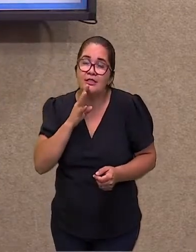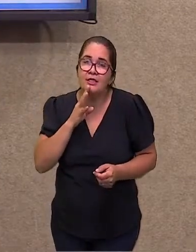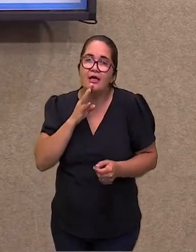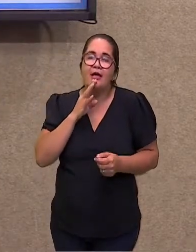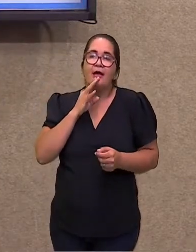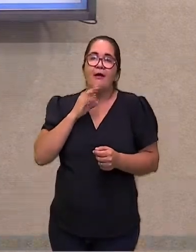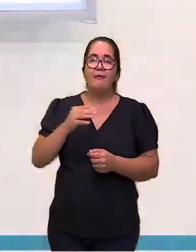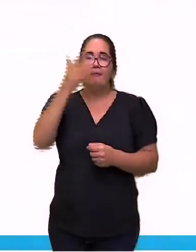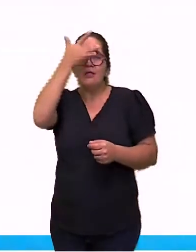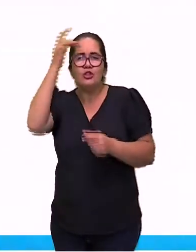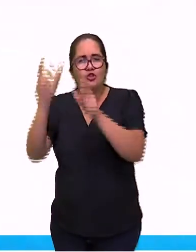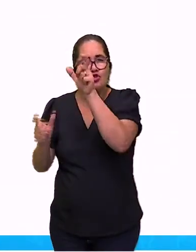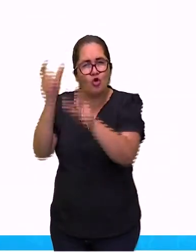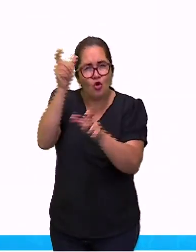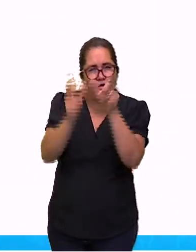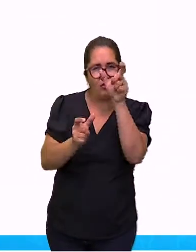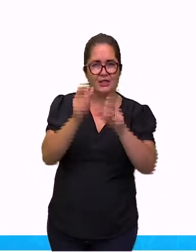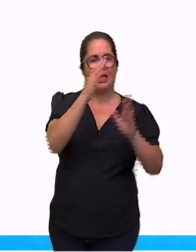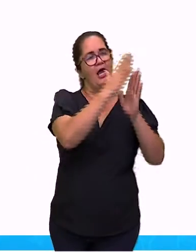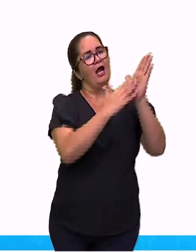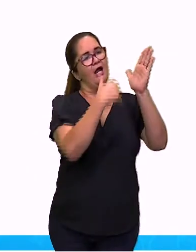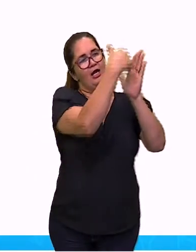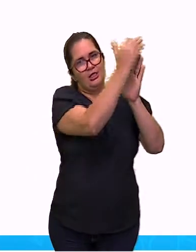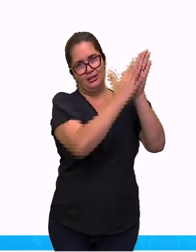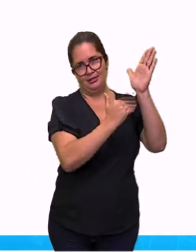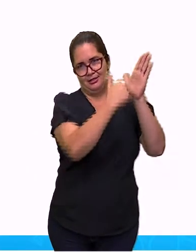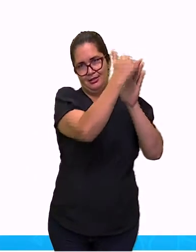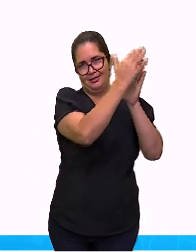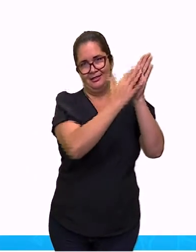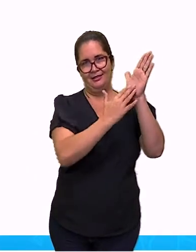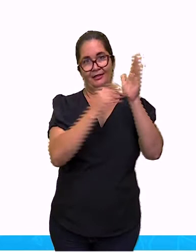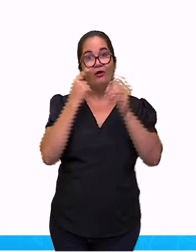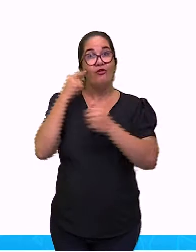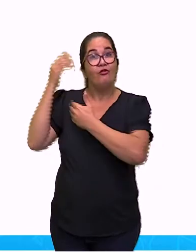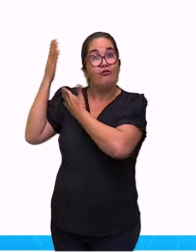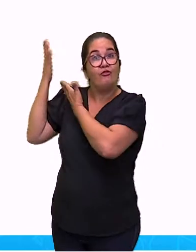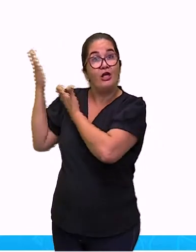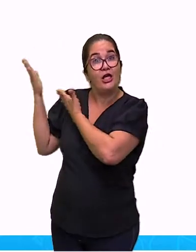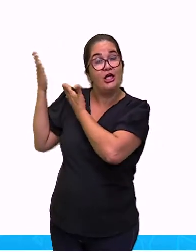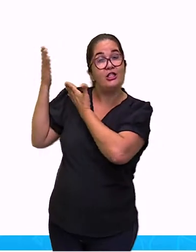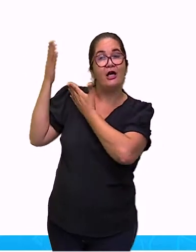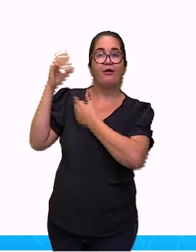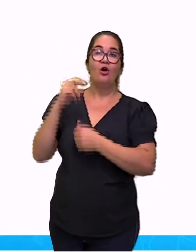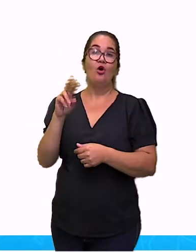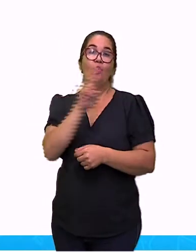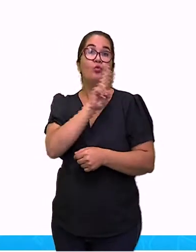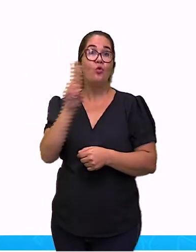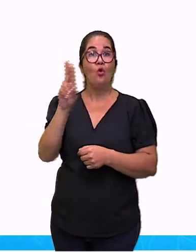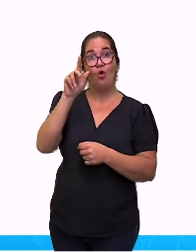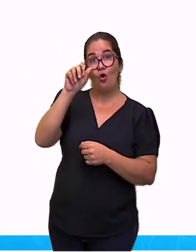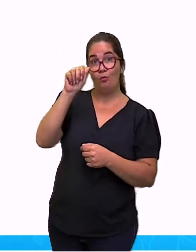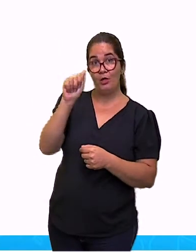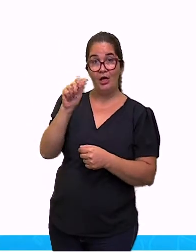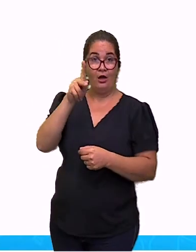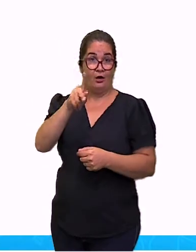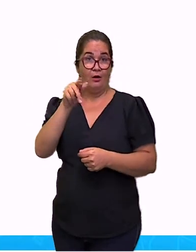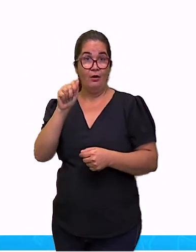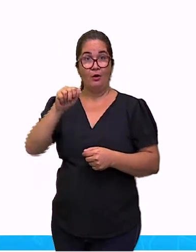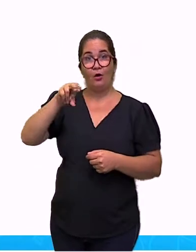do pontilhismo. Paul Segars. Ele nasceu em 1863 e faleceu